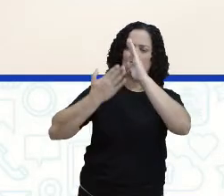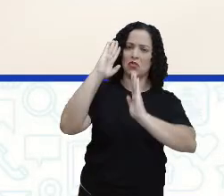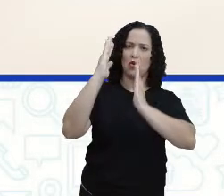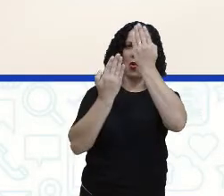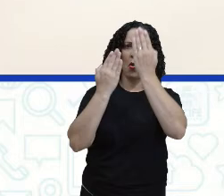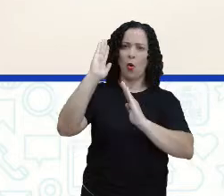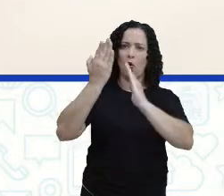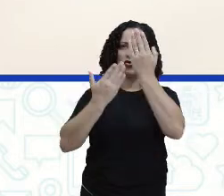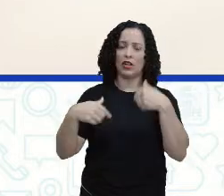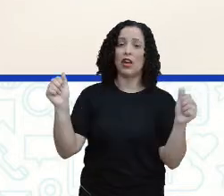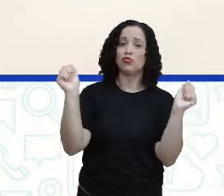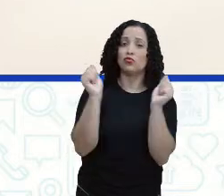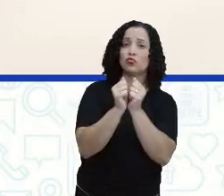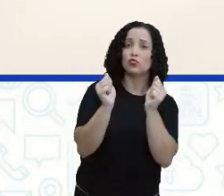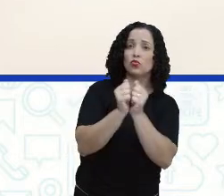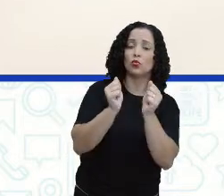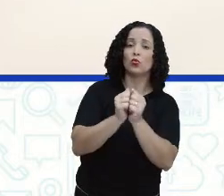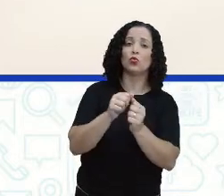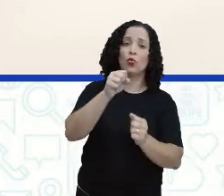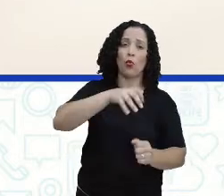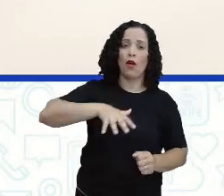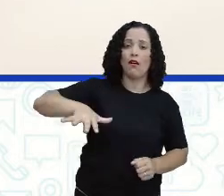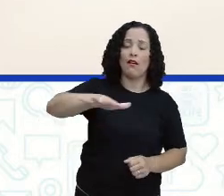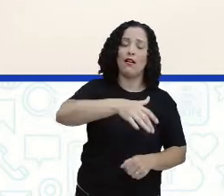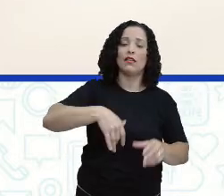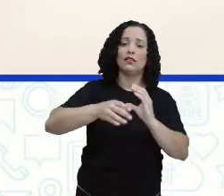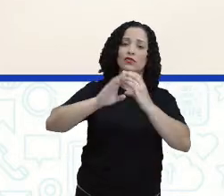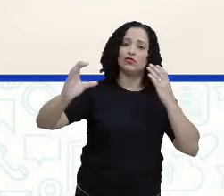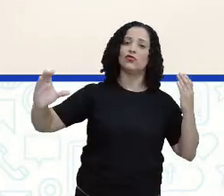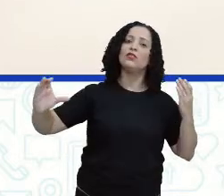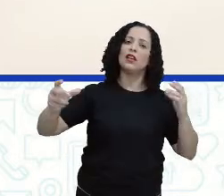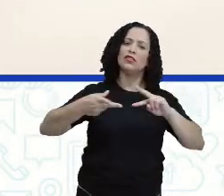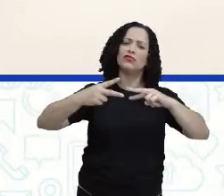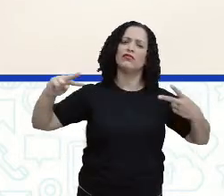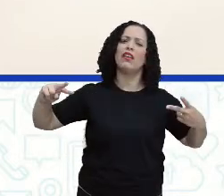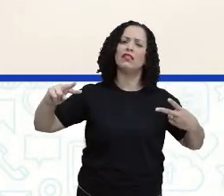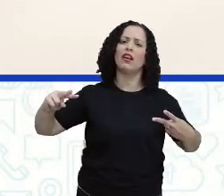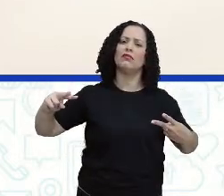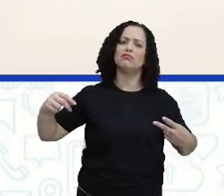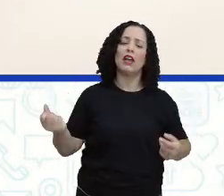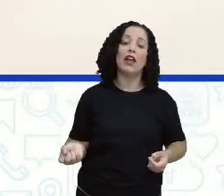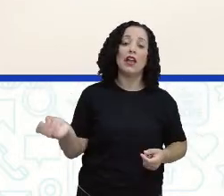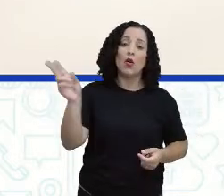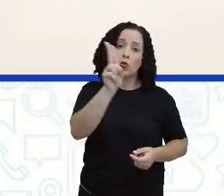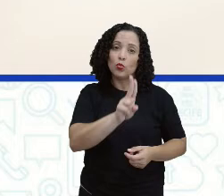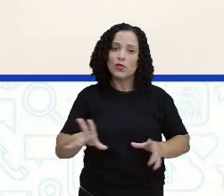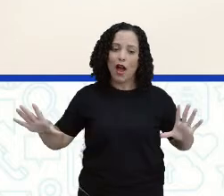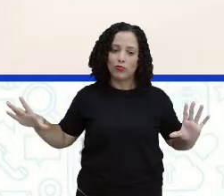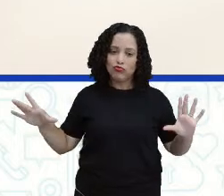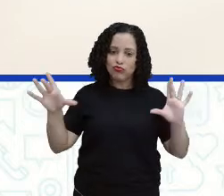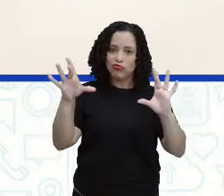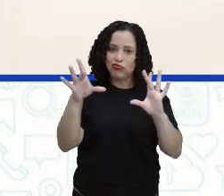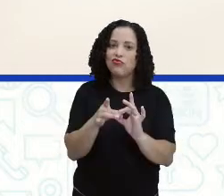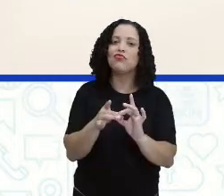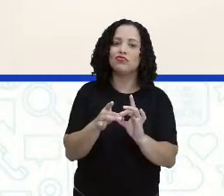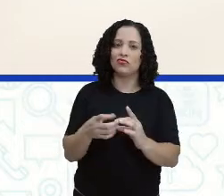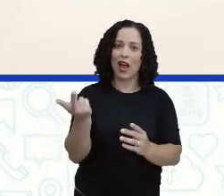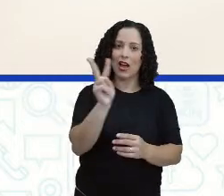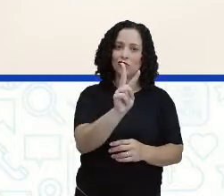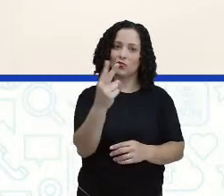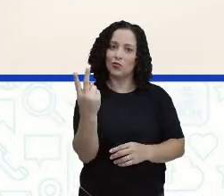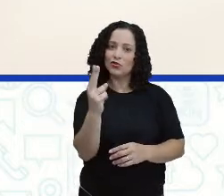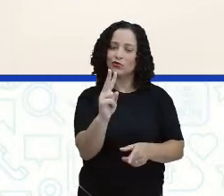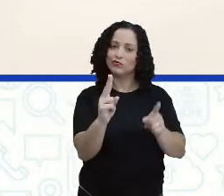quê? Ferramentas que a gente pode utilizar. Então, por conta dessas duas, a gente